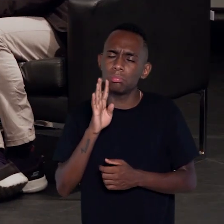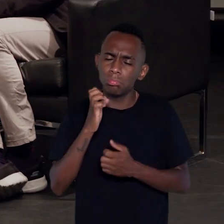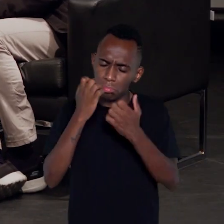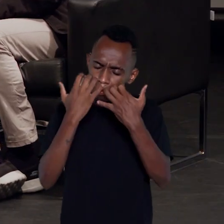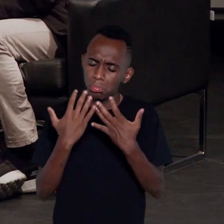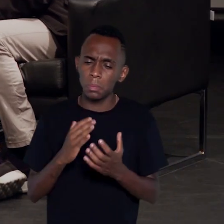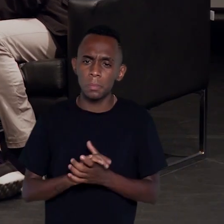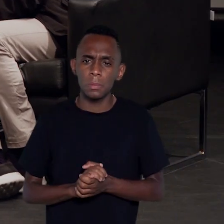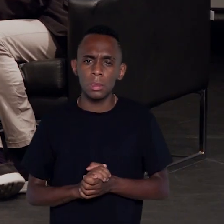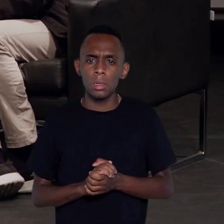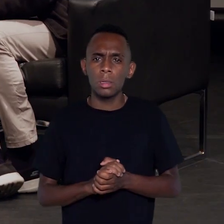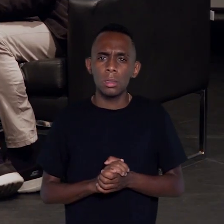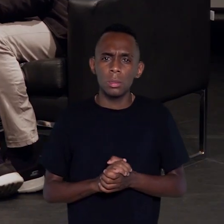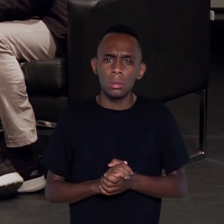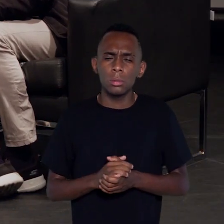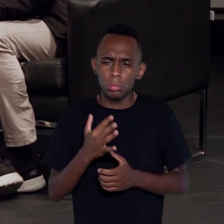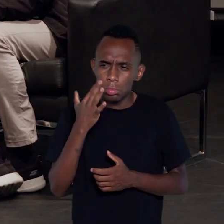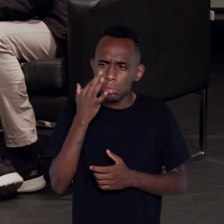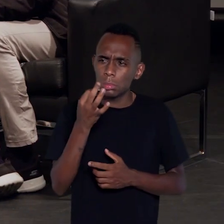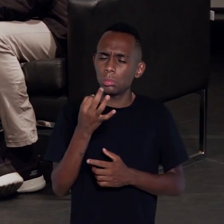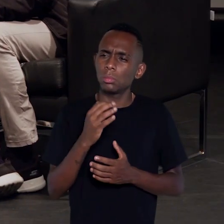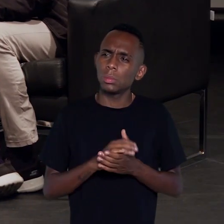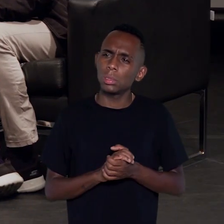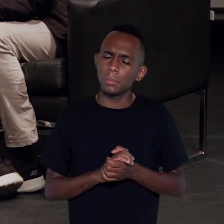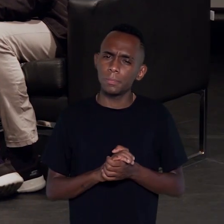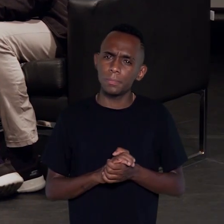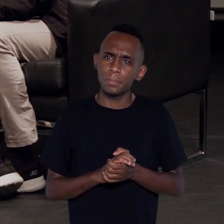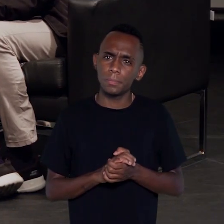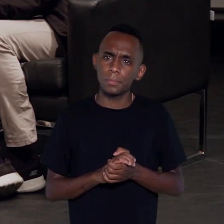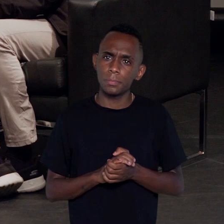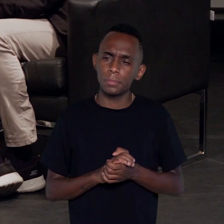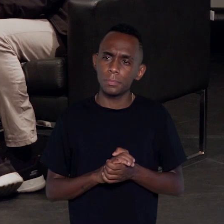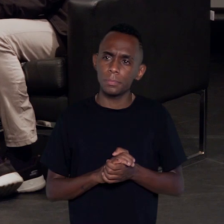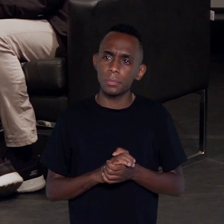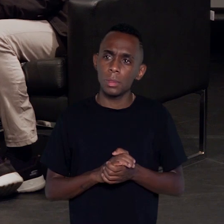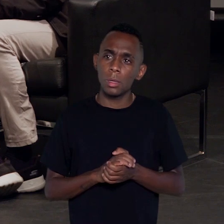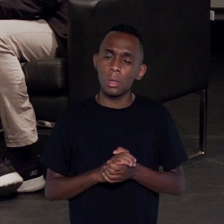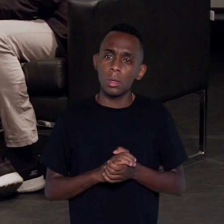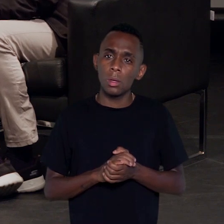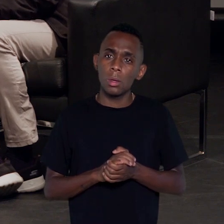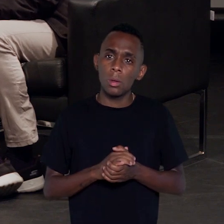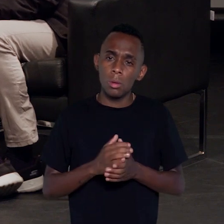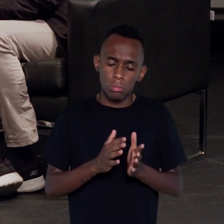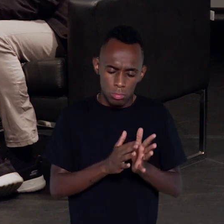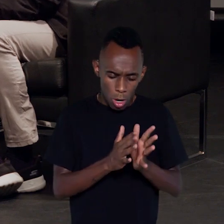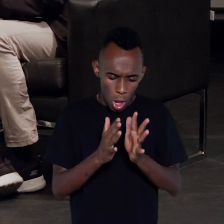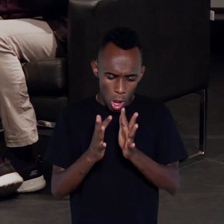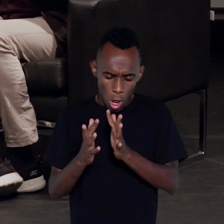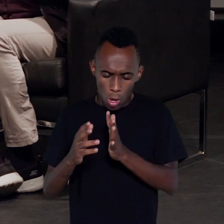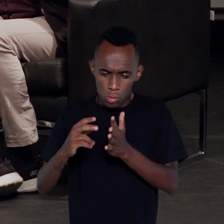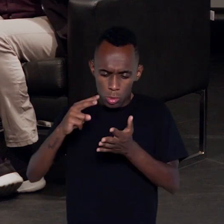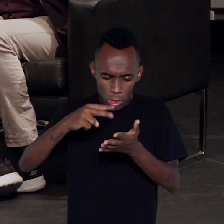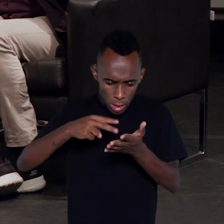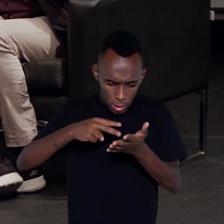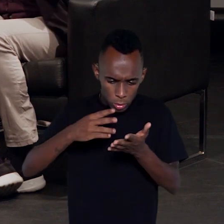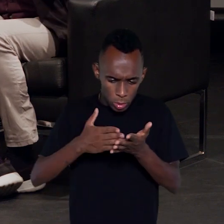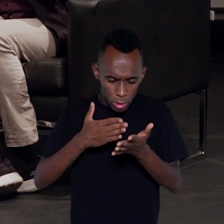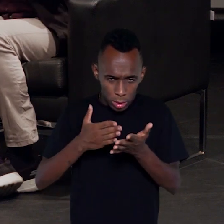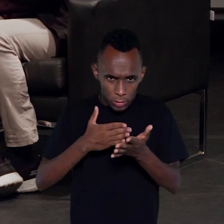mas uma observação de leitor. No curso da leitura do livro,